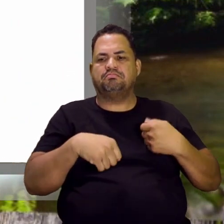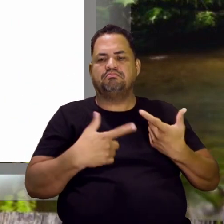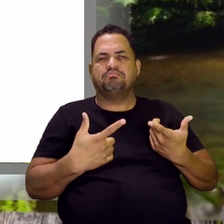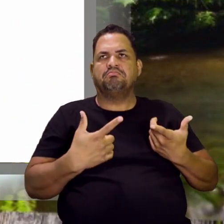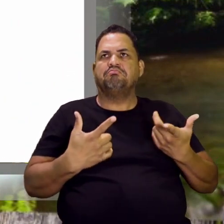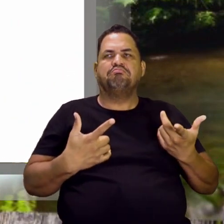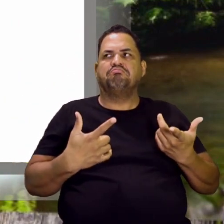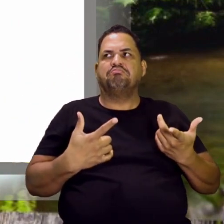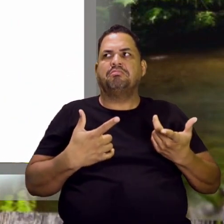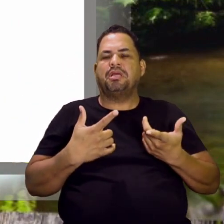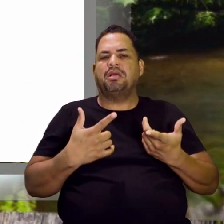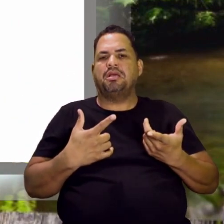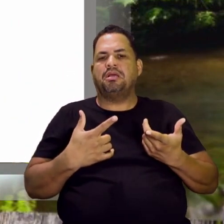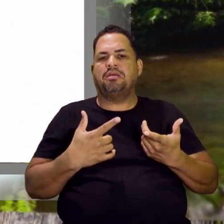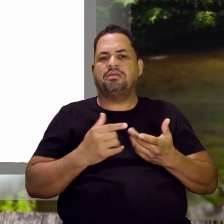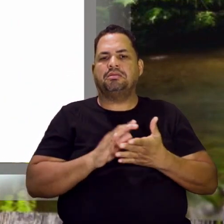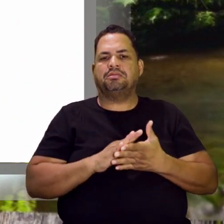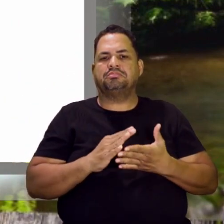ficar pensando